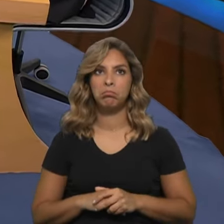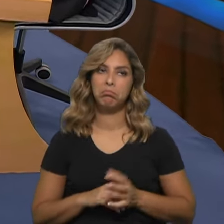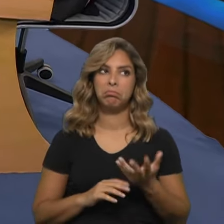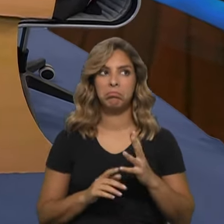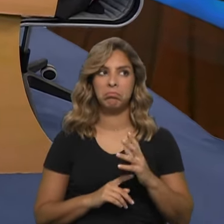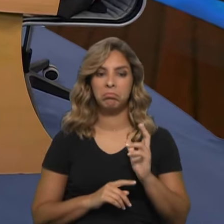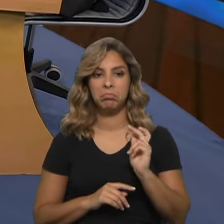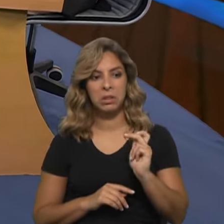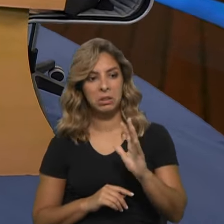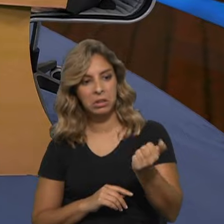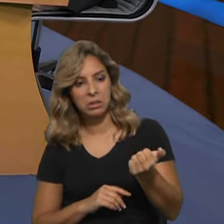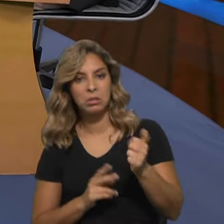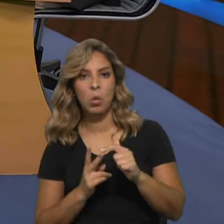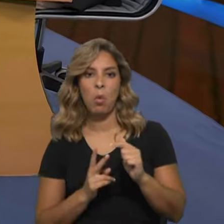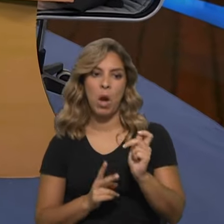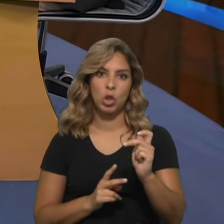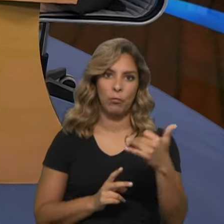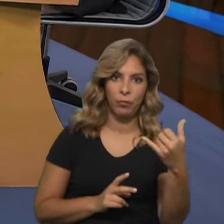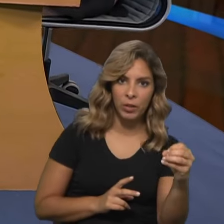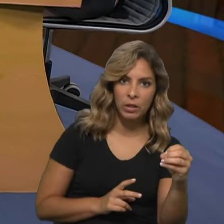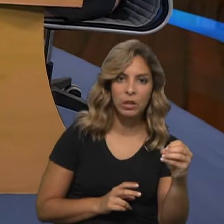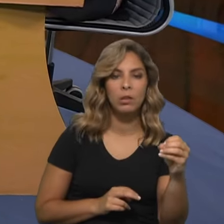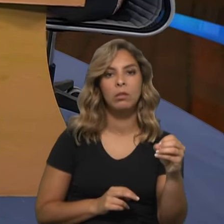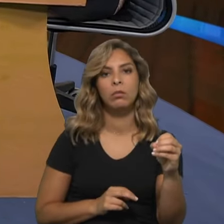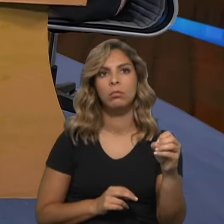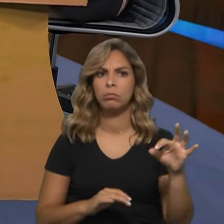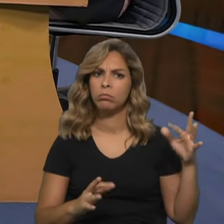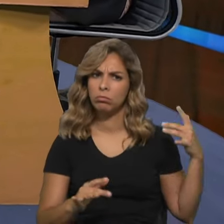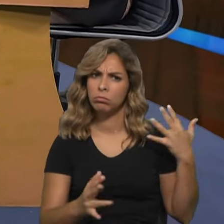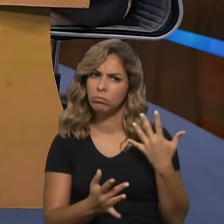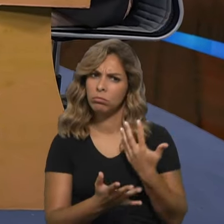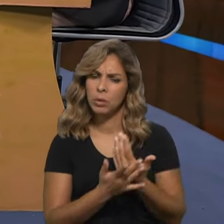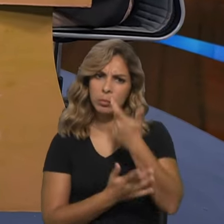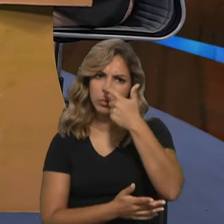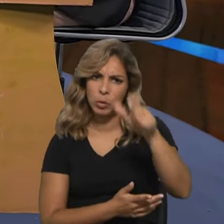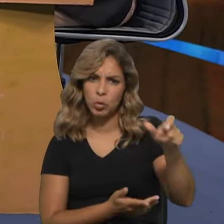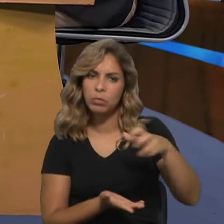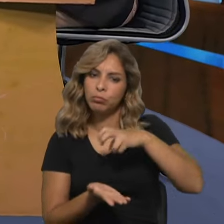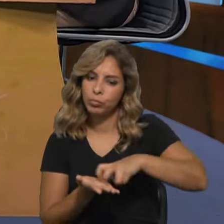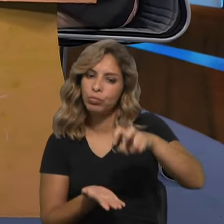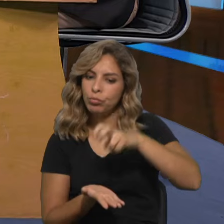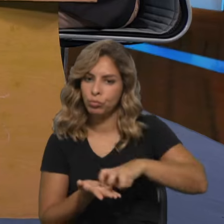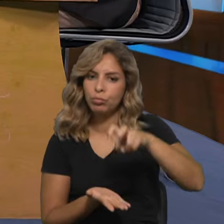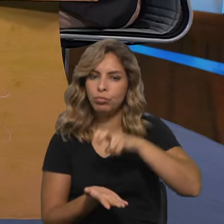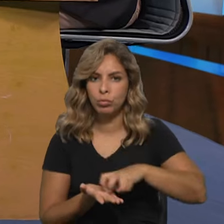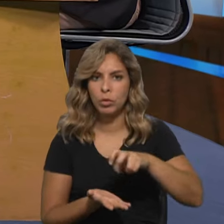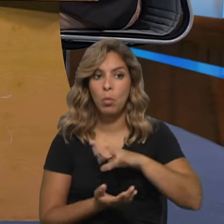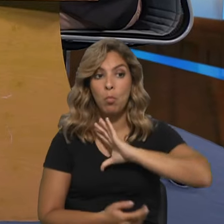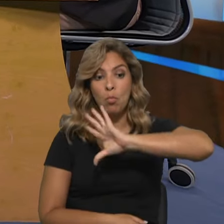15 anos, 20, têm existido muitos peregrinos estrangeiros. oriundos de todo o